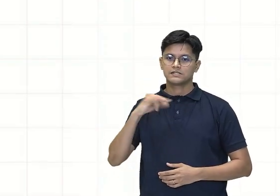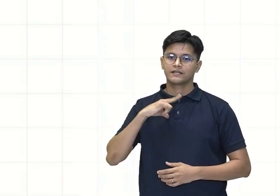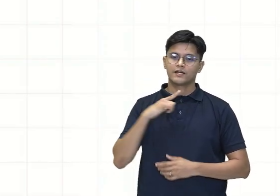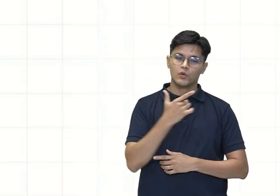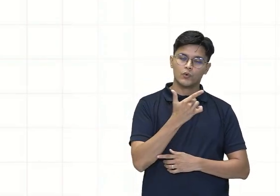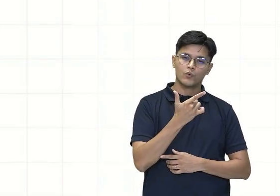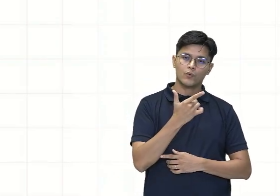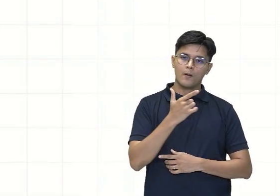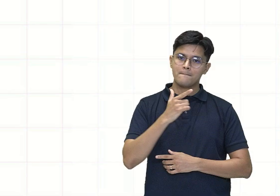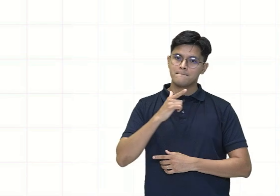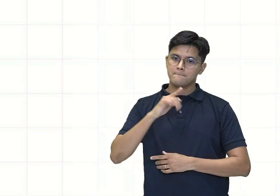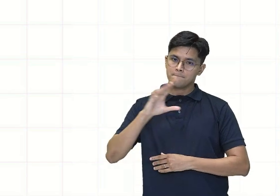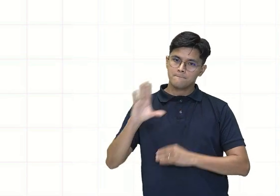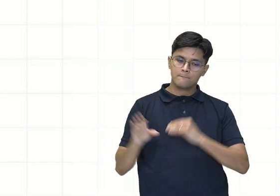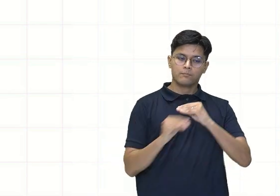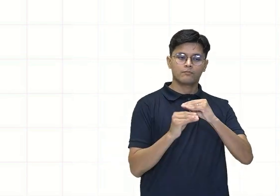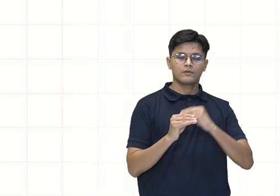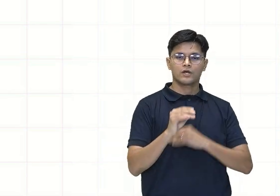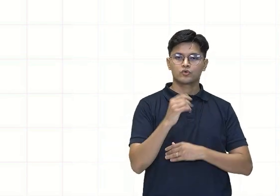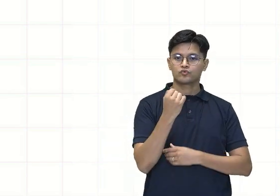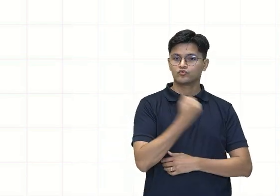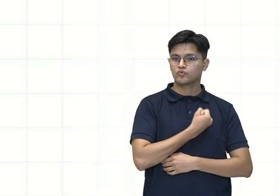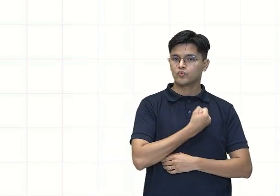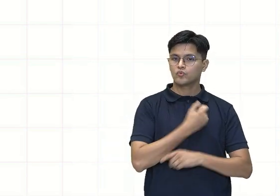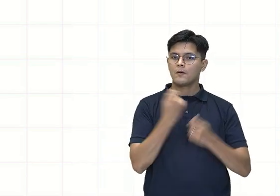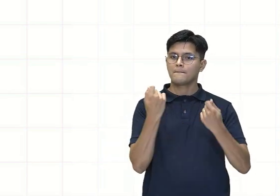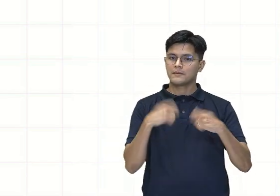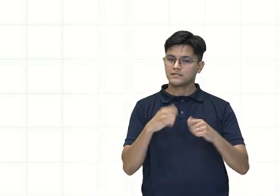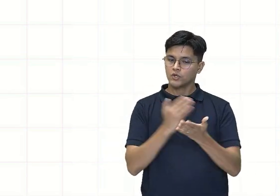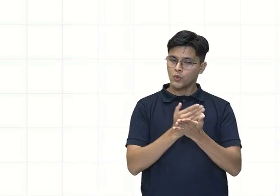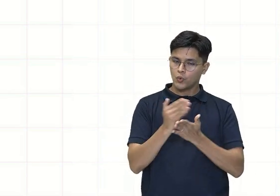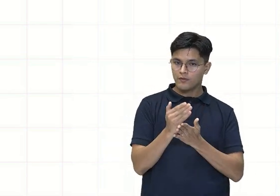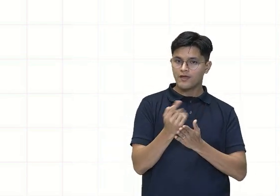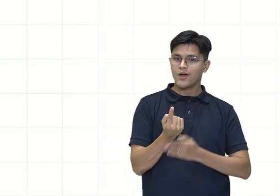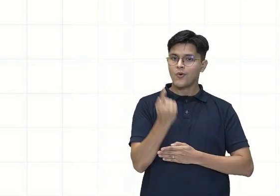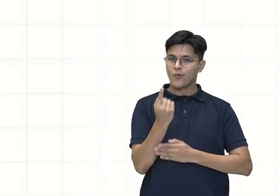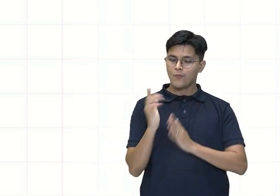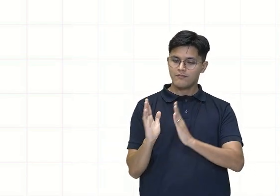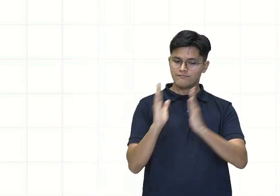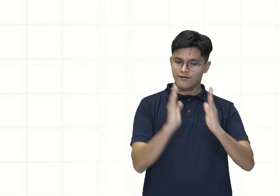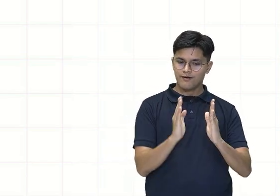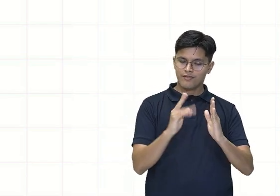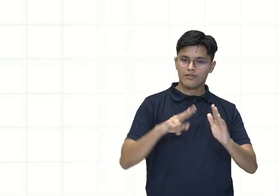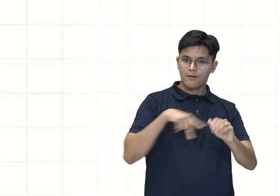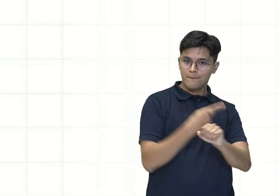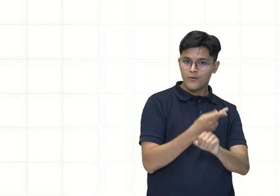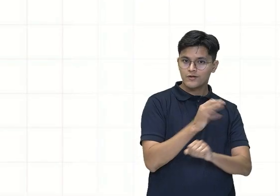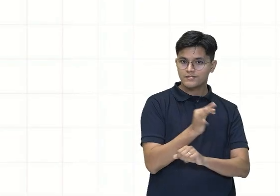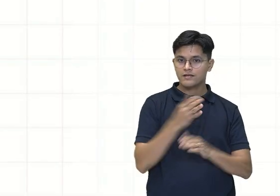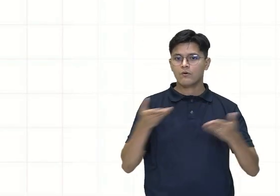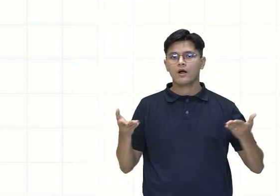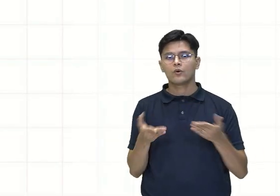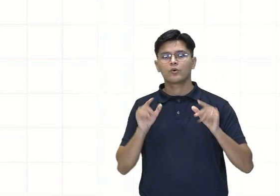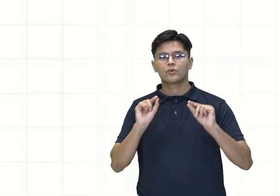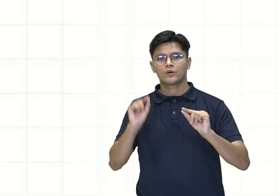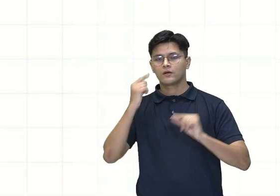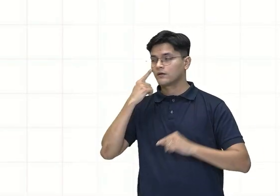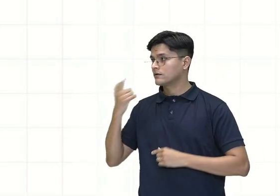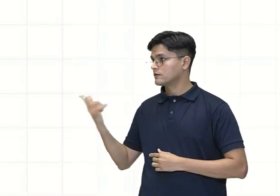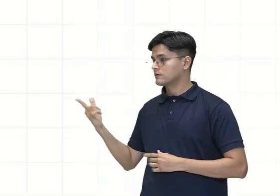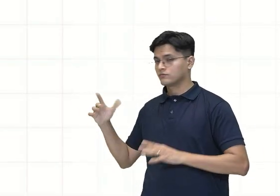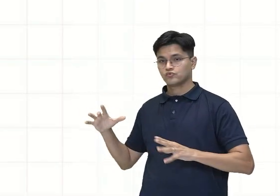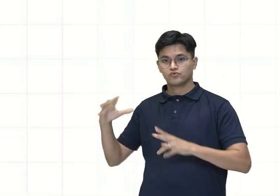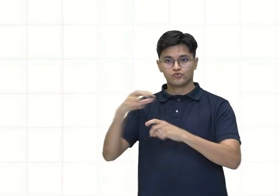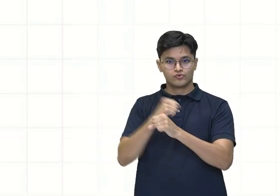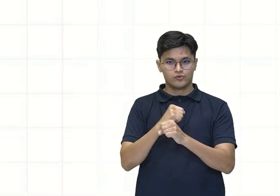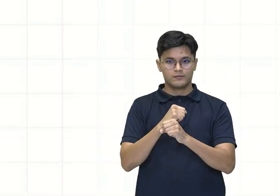eu iria começar uma casa depois. Estando aqui, agora basta fazer aqui a soma.